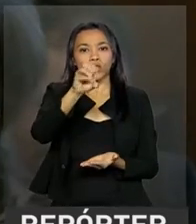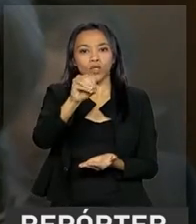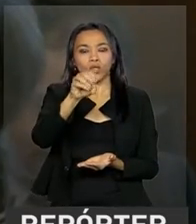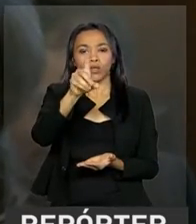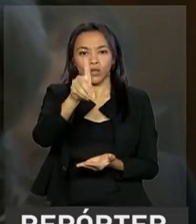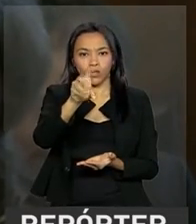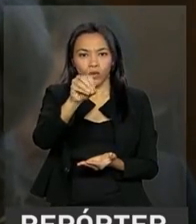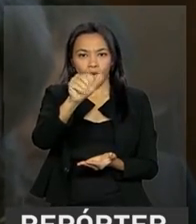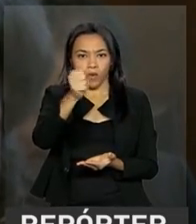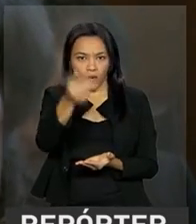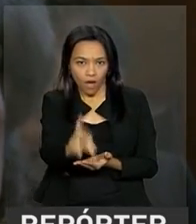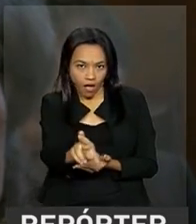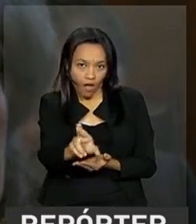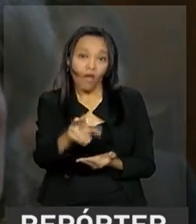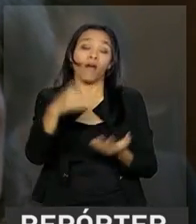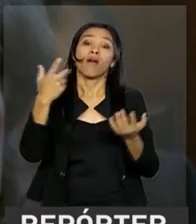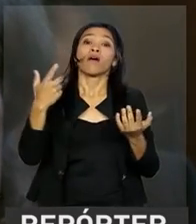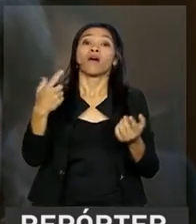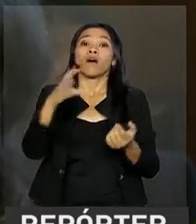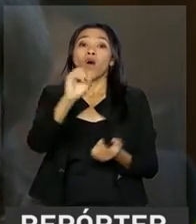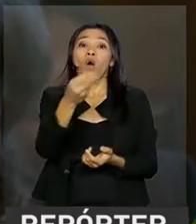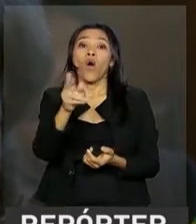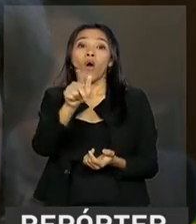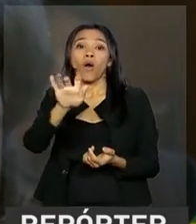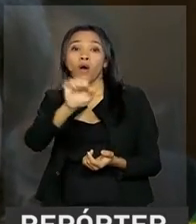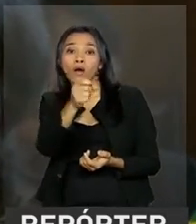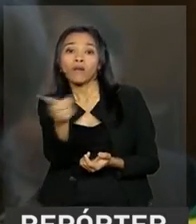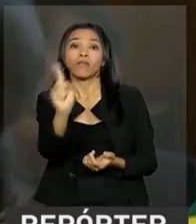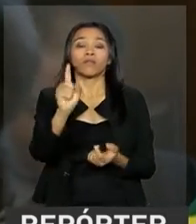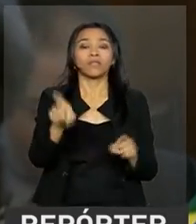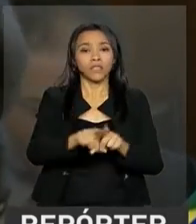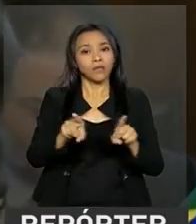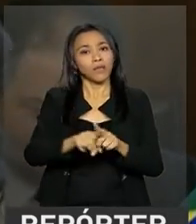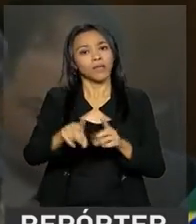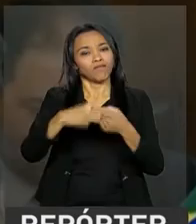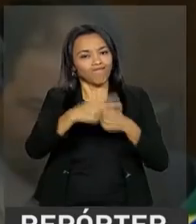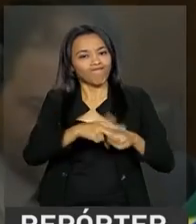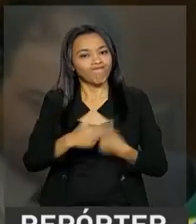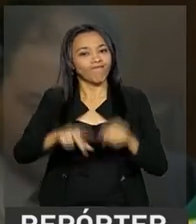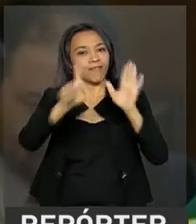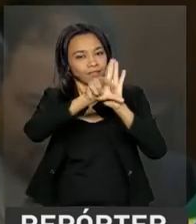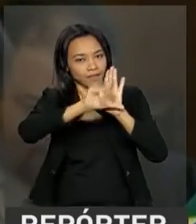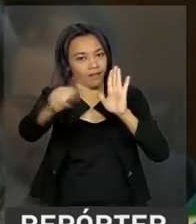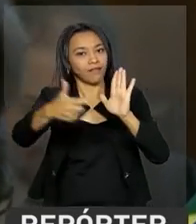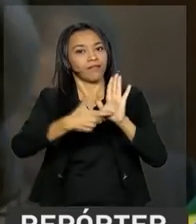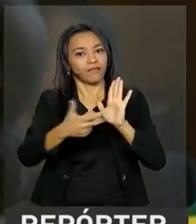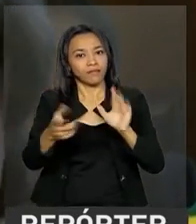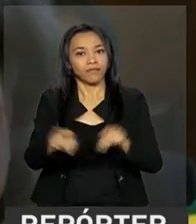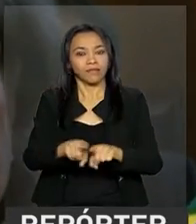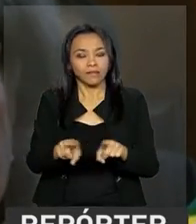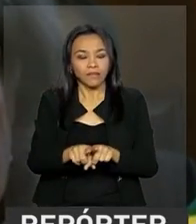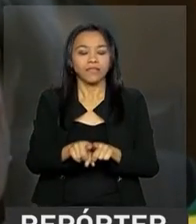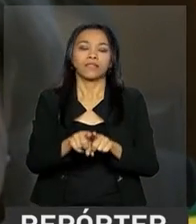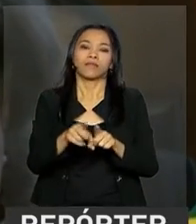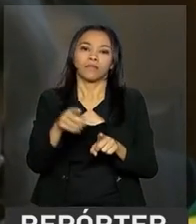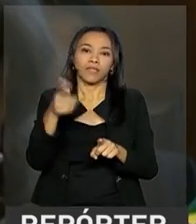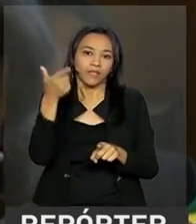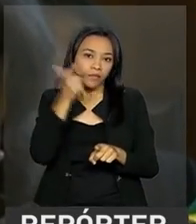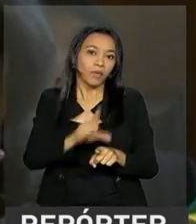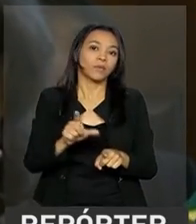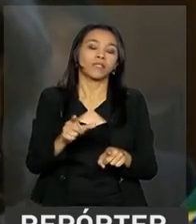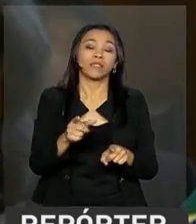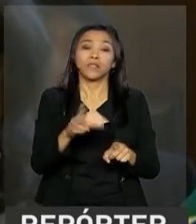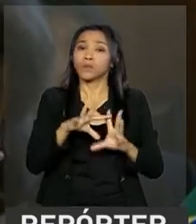regulação a legislação que envolve essa questão da adoção nós podemos ampliar também o acesso tudo